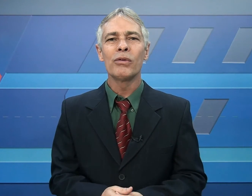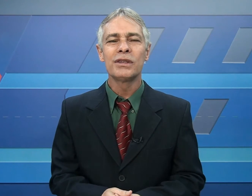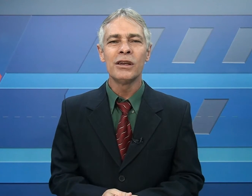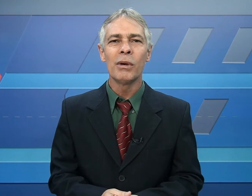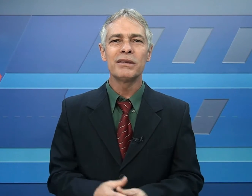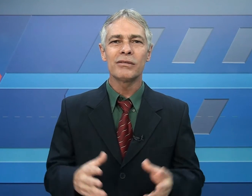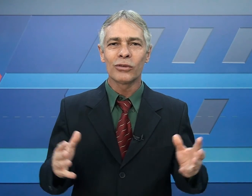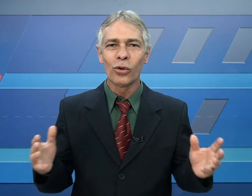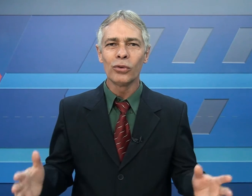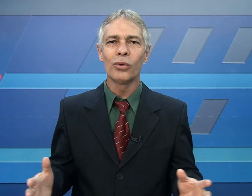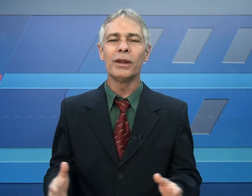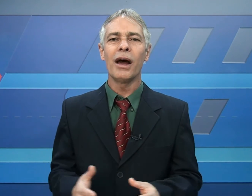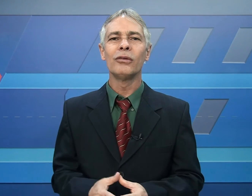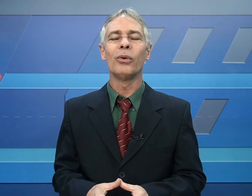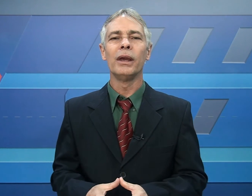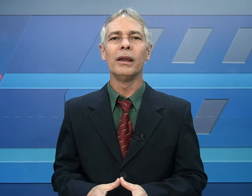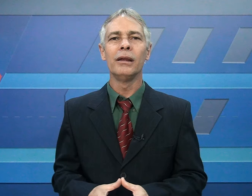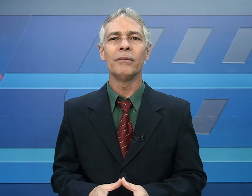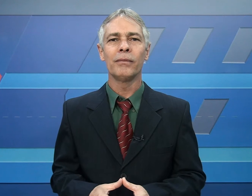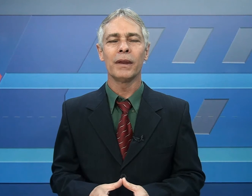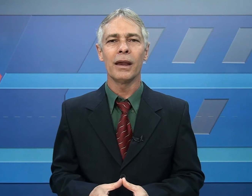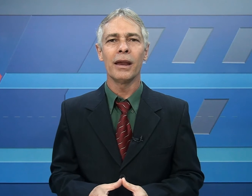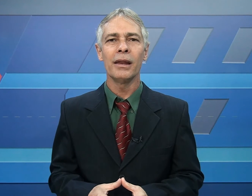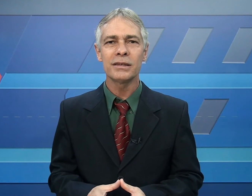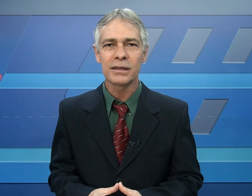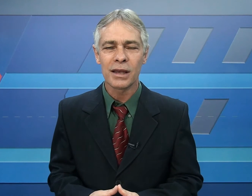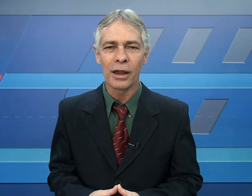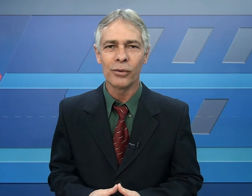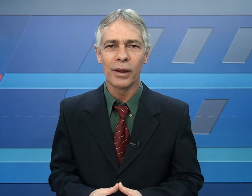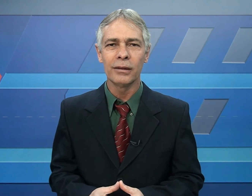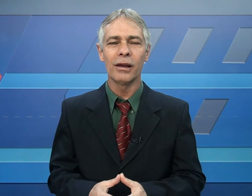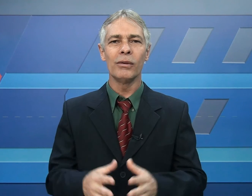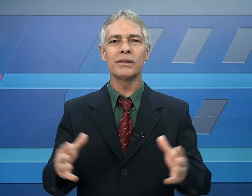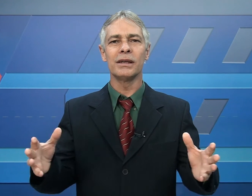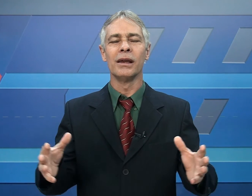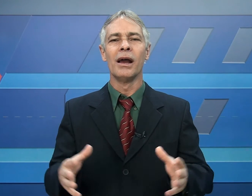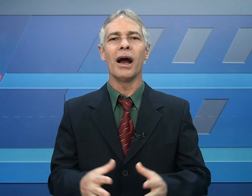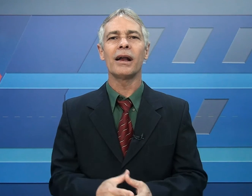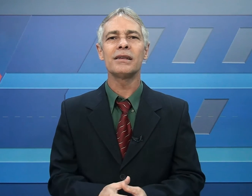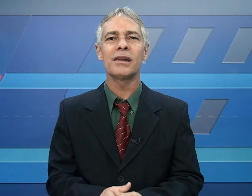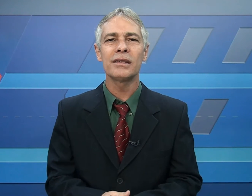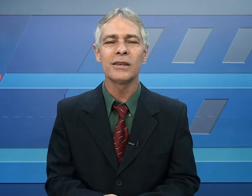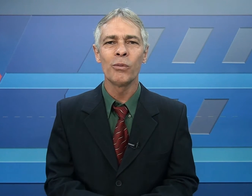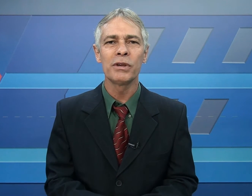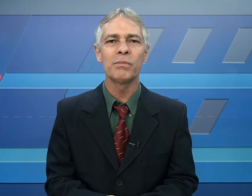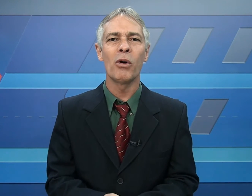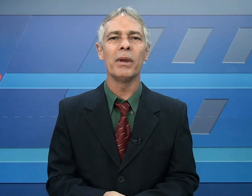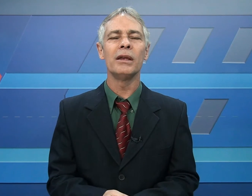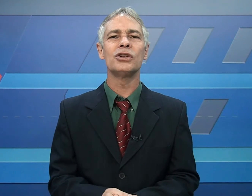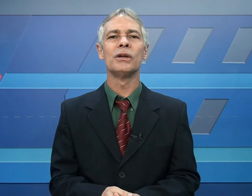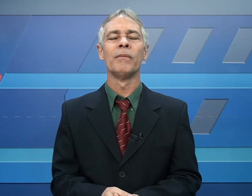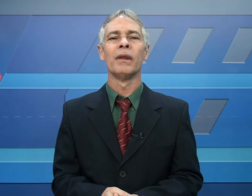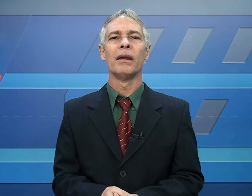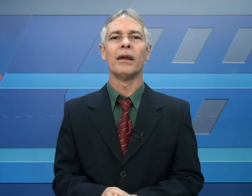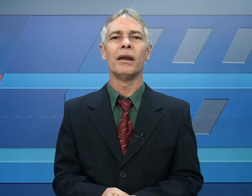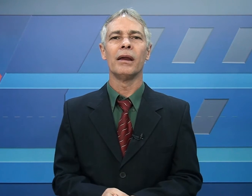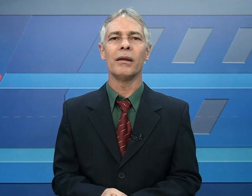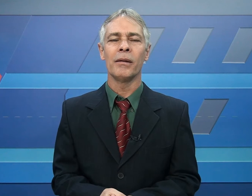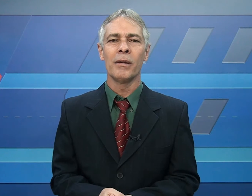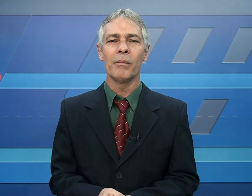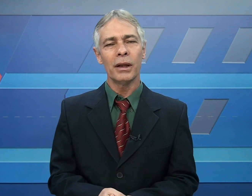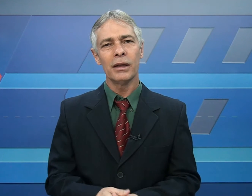um animalzinho, mas todo cuidado com ele é necessário, né? Então, assim, a castração principalmente